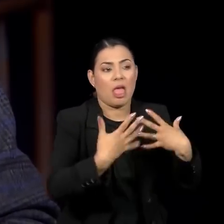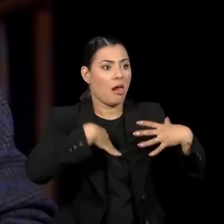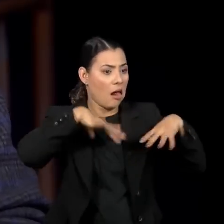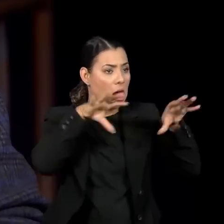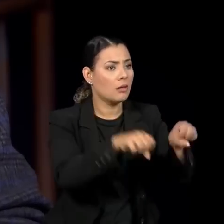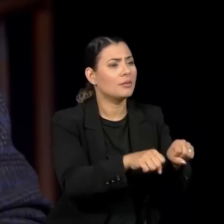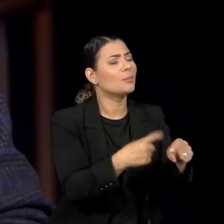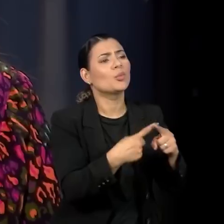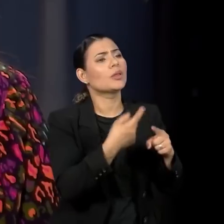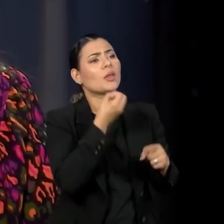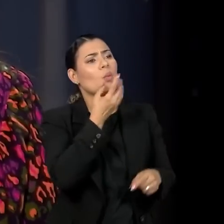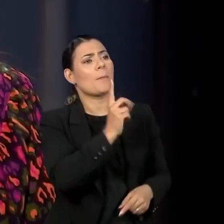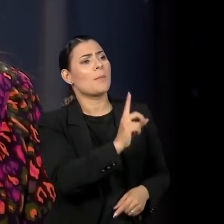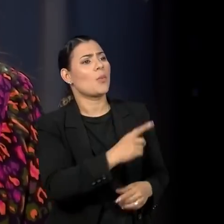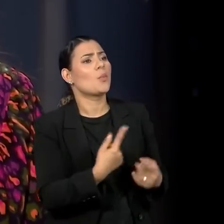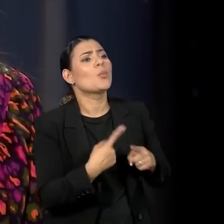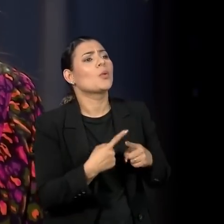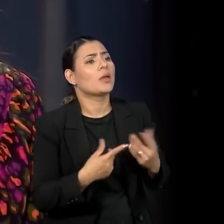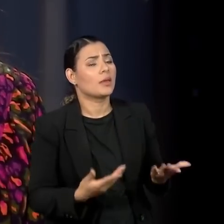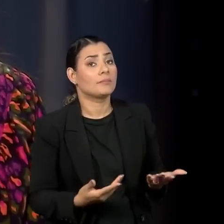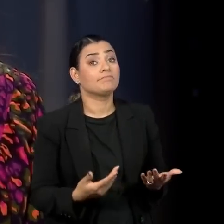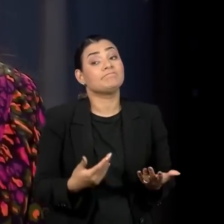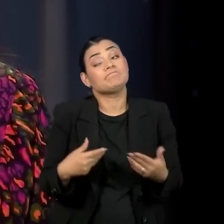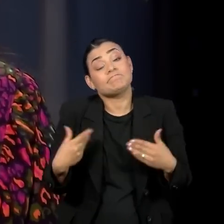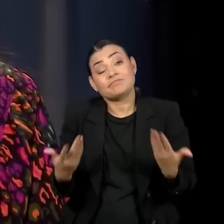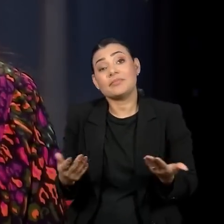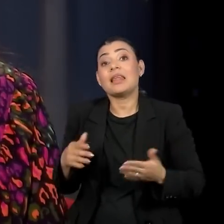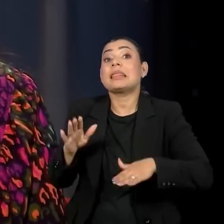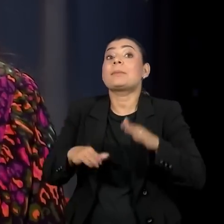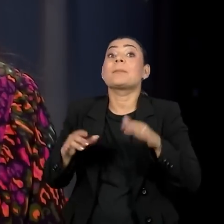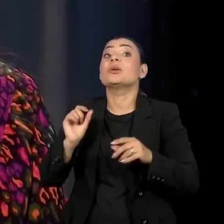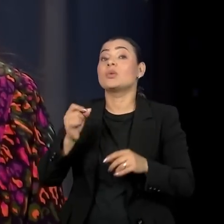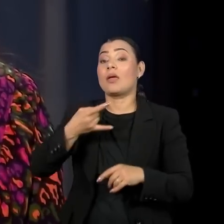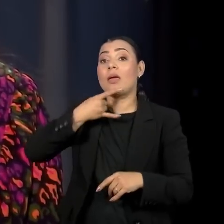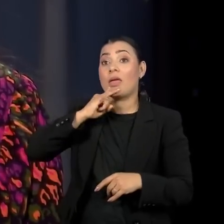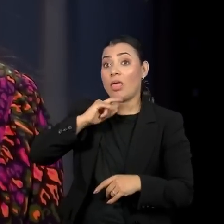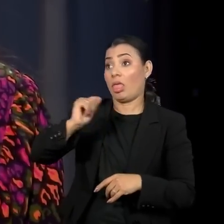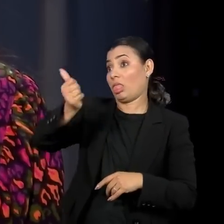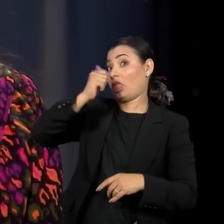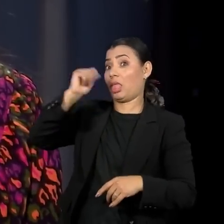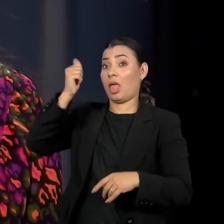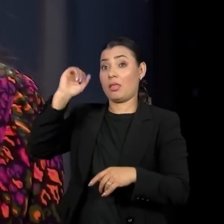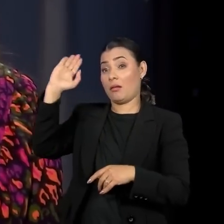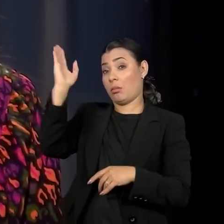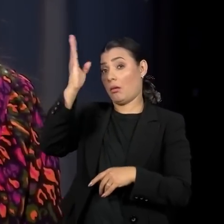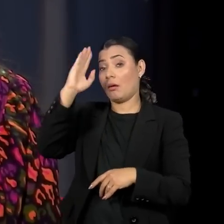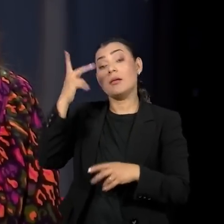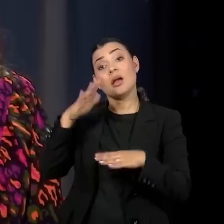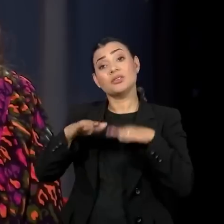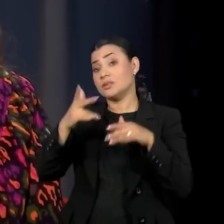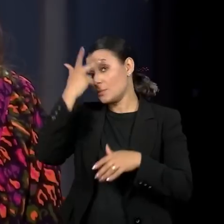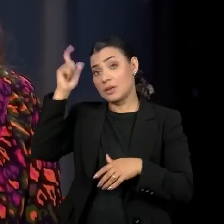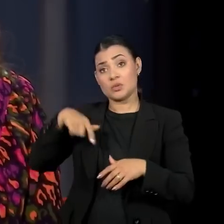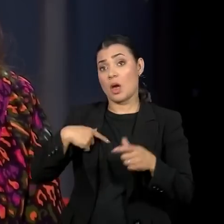que que isso não é legal? Dependendo da quantidade de álcool, o É, estado da pessoa, pode ser que ela não tenha capacidade de consentir com